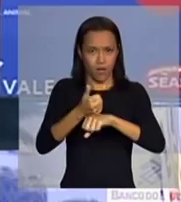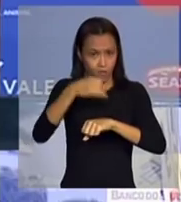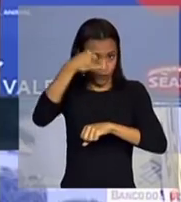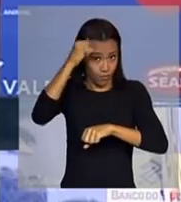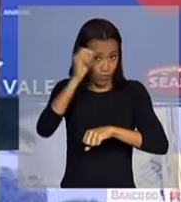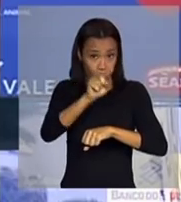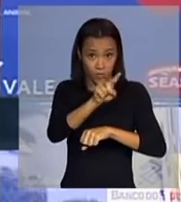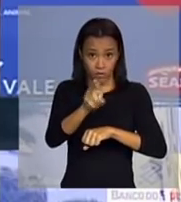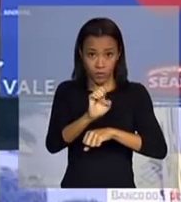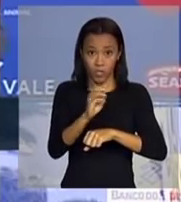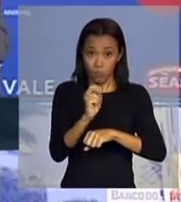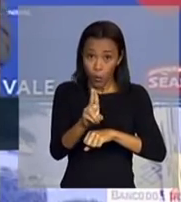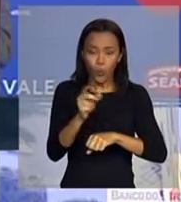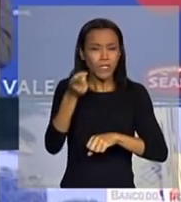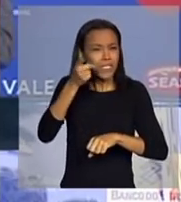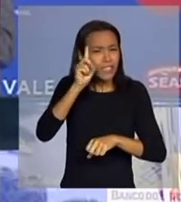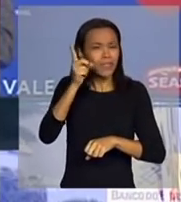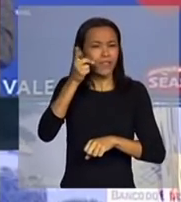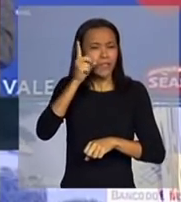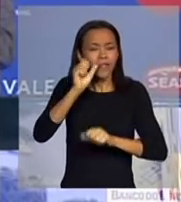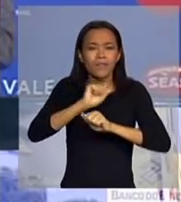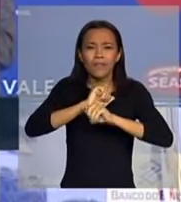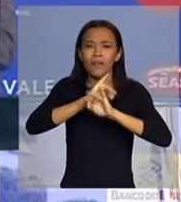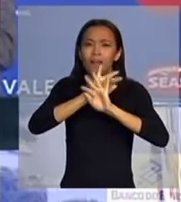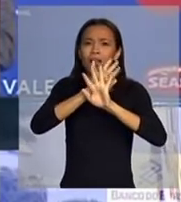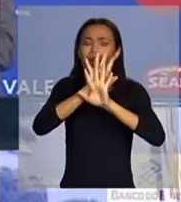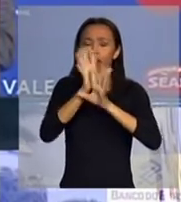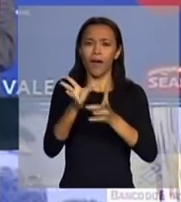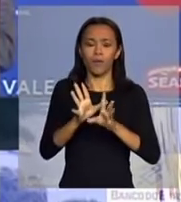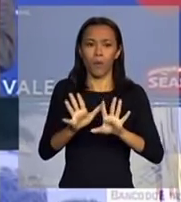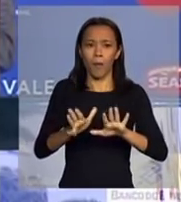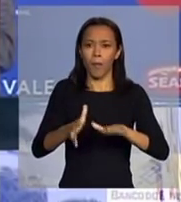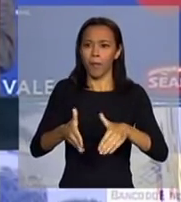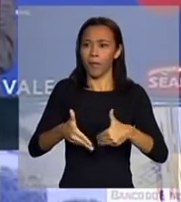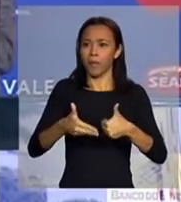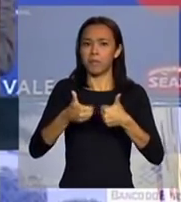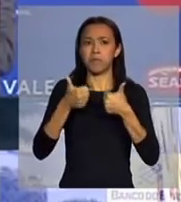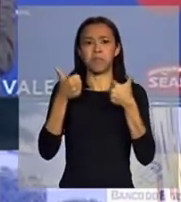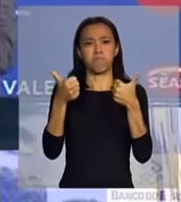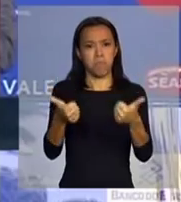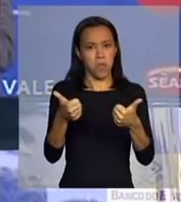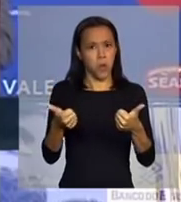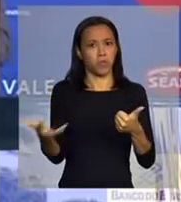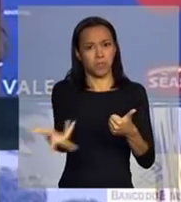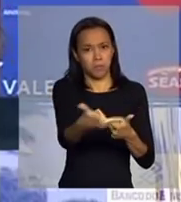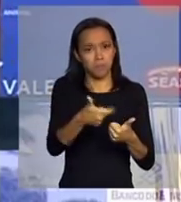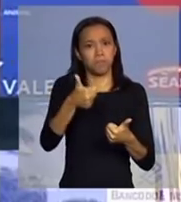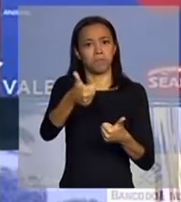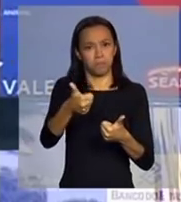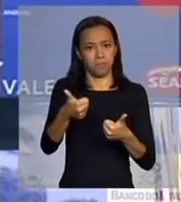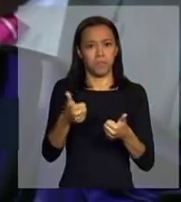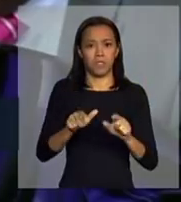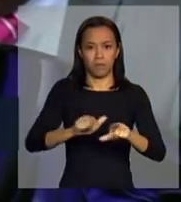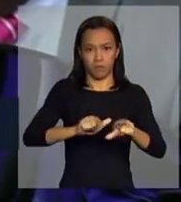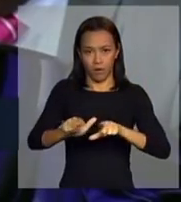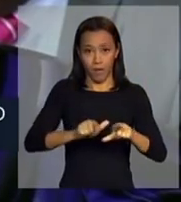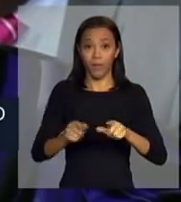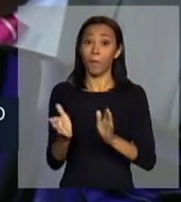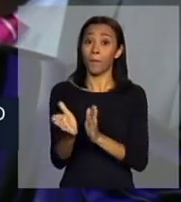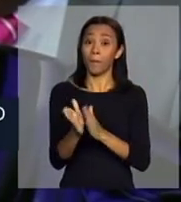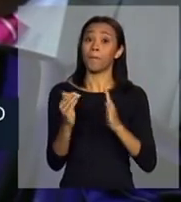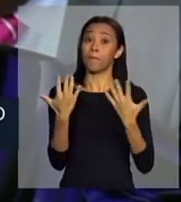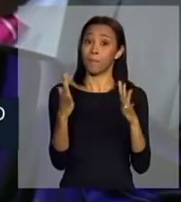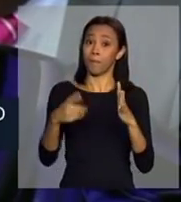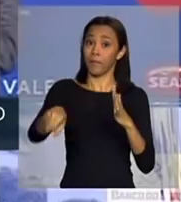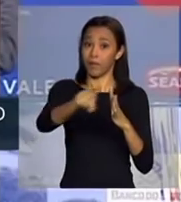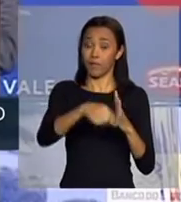vendo dia a dia, de maneira claro, o resultado concreto e material desse aprimoramento. Então, meu caro Biagio, parabéns,